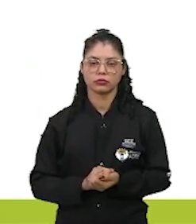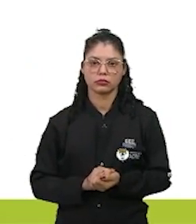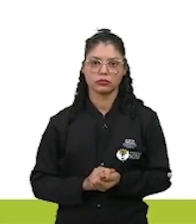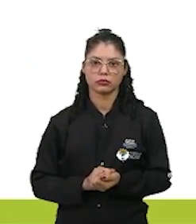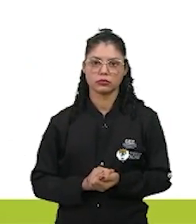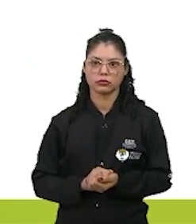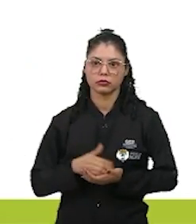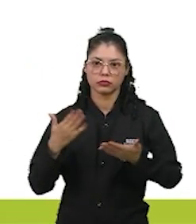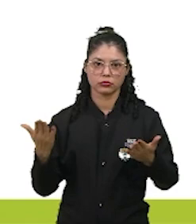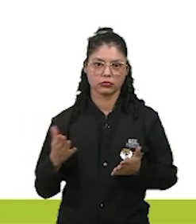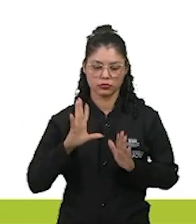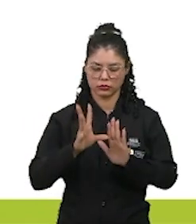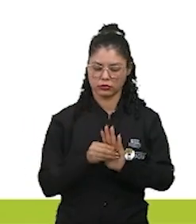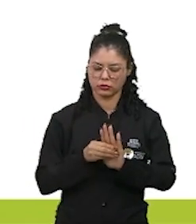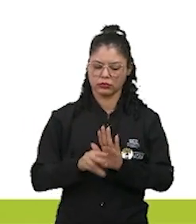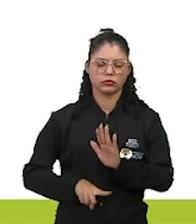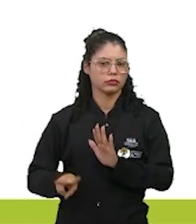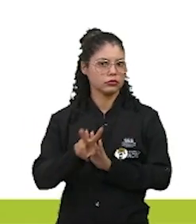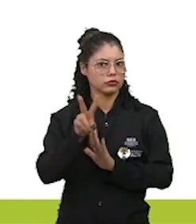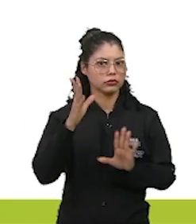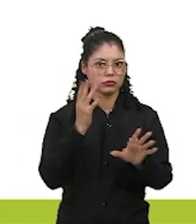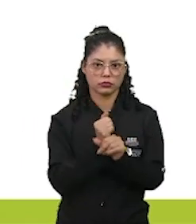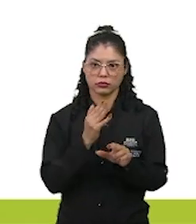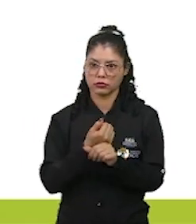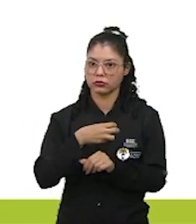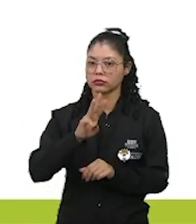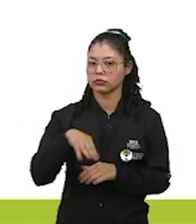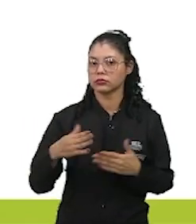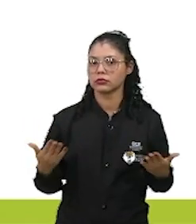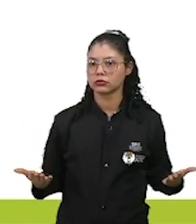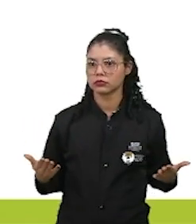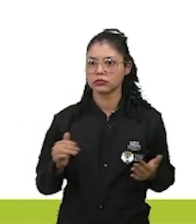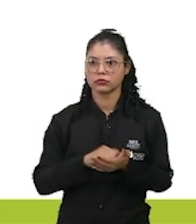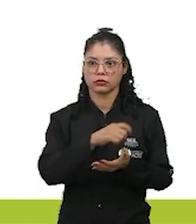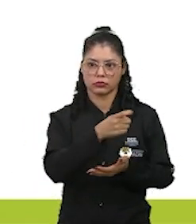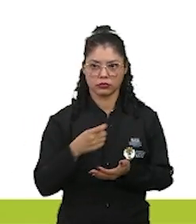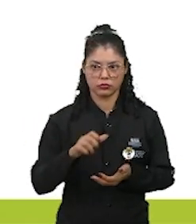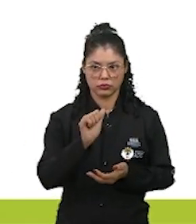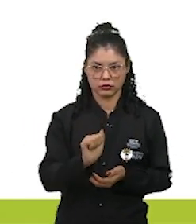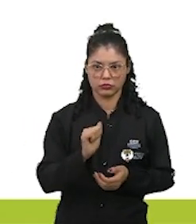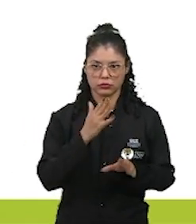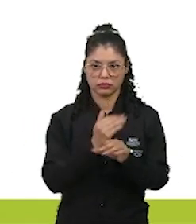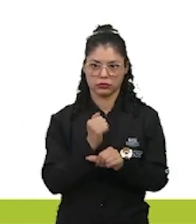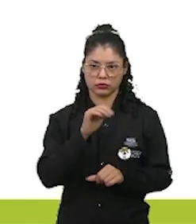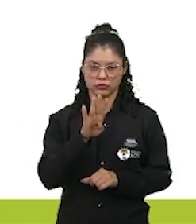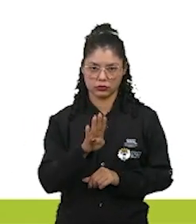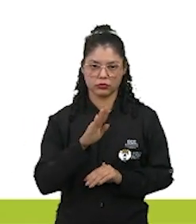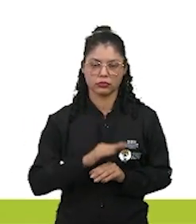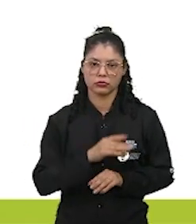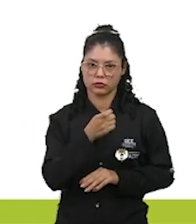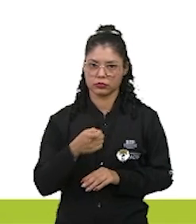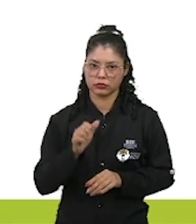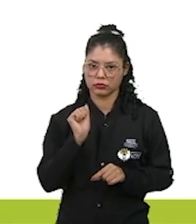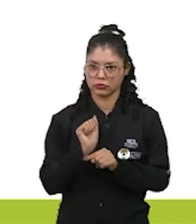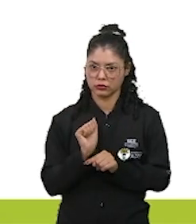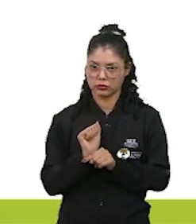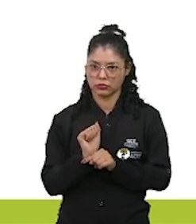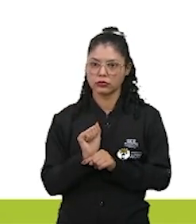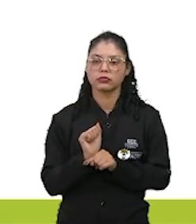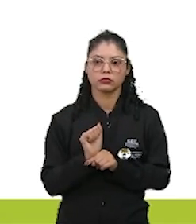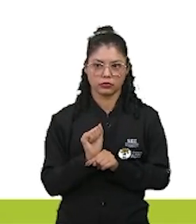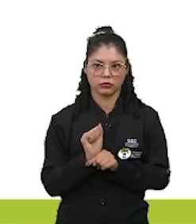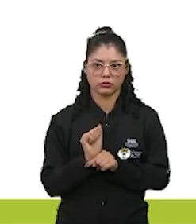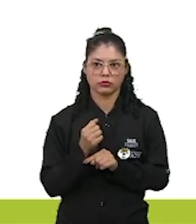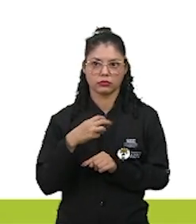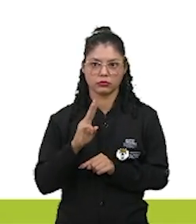e B, e vou atribuir os valores de soma. Quem é a soma, professor? X de A mais X de B. Quem é o X de A? Dá uma olhada na coordenada de